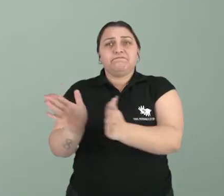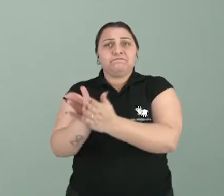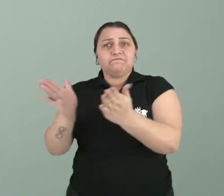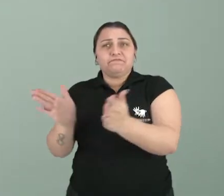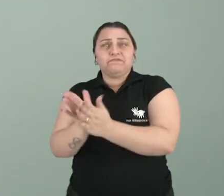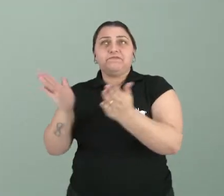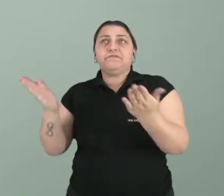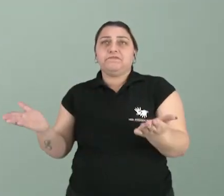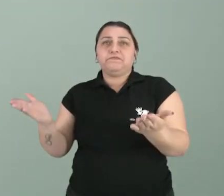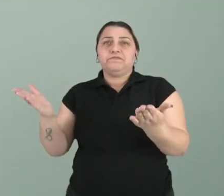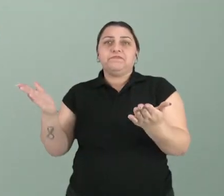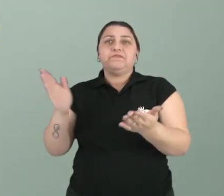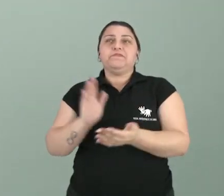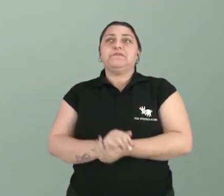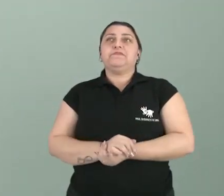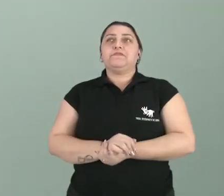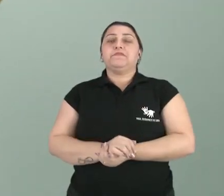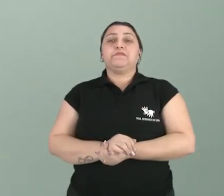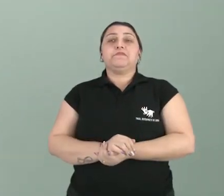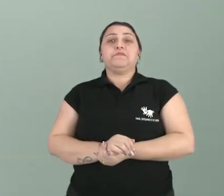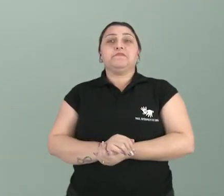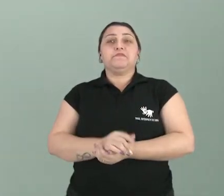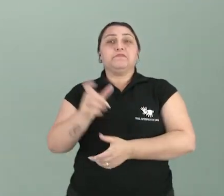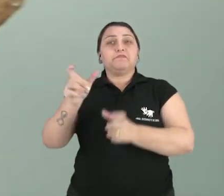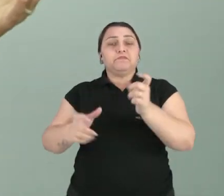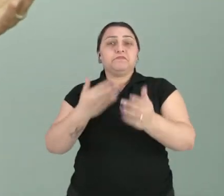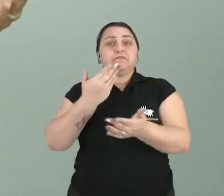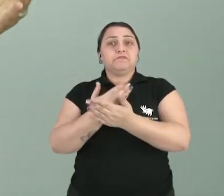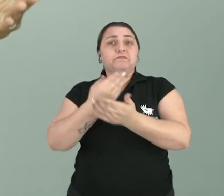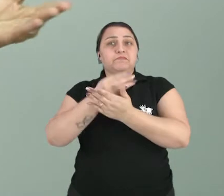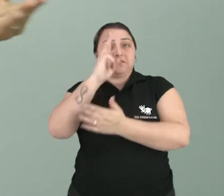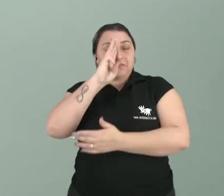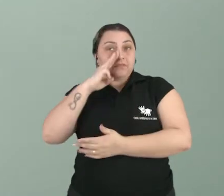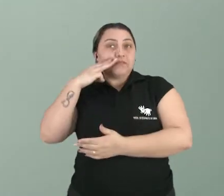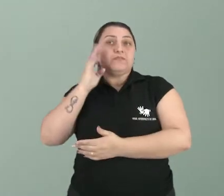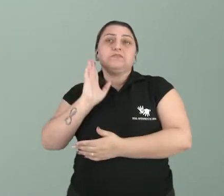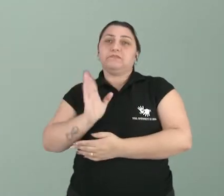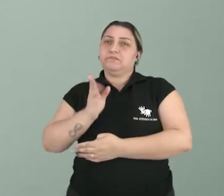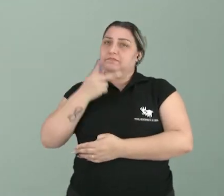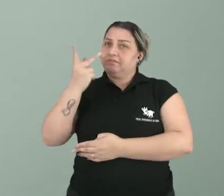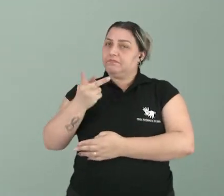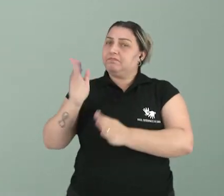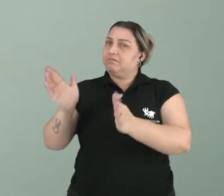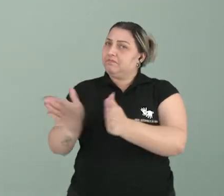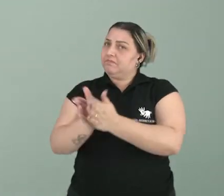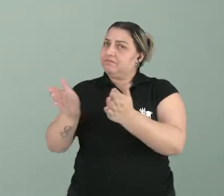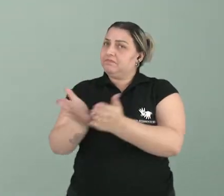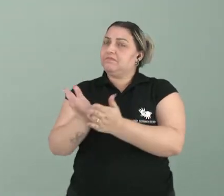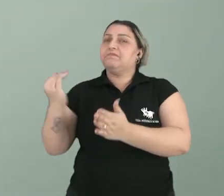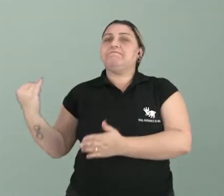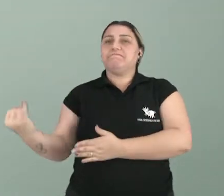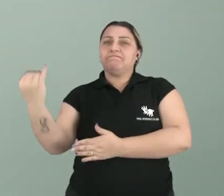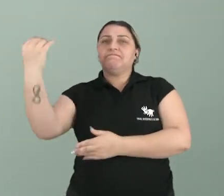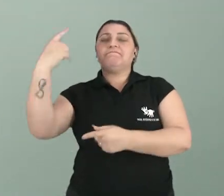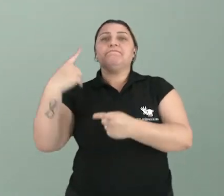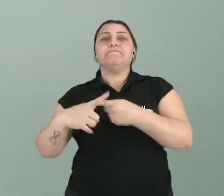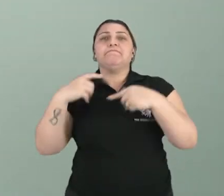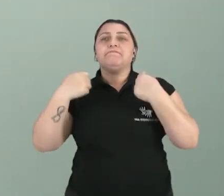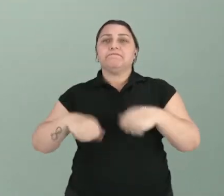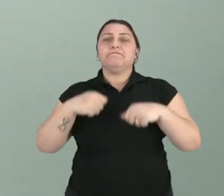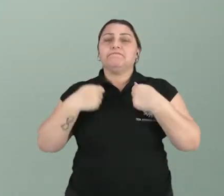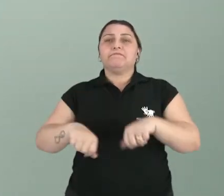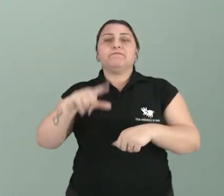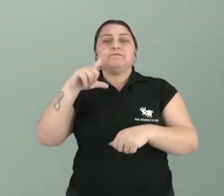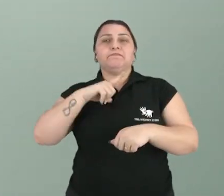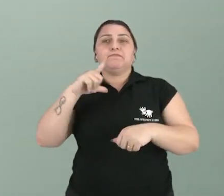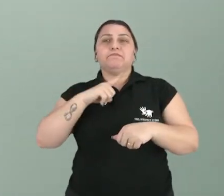Isso aí, os especialistas como Marx já dizia que a pobreza é necessária pela questão de que tem que haver